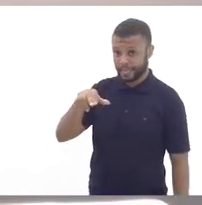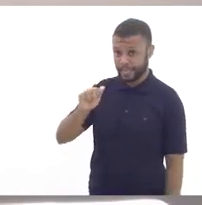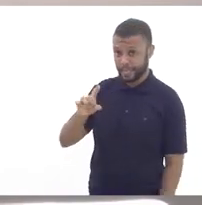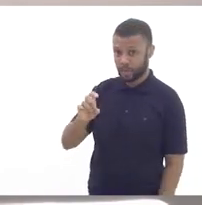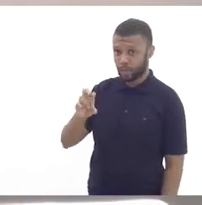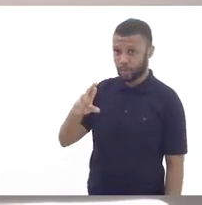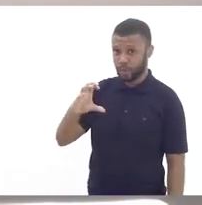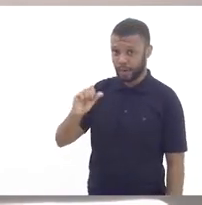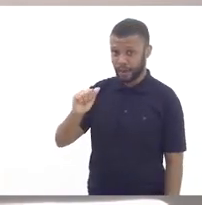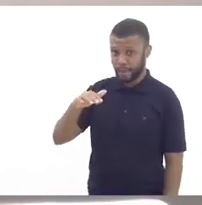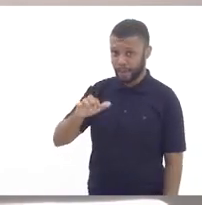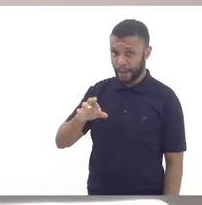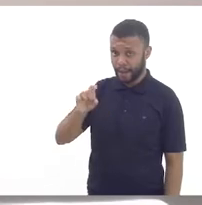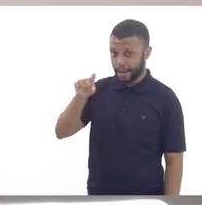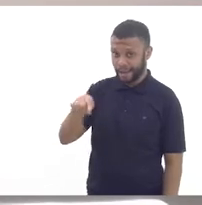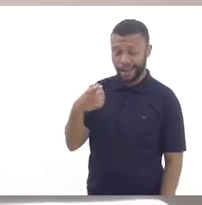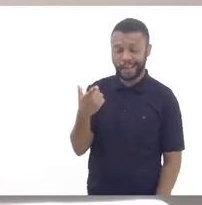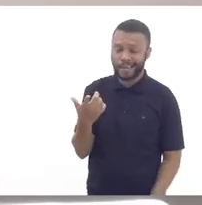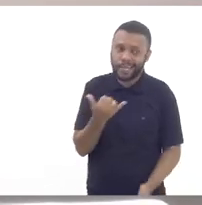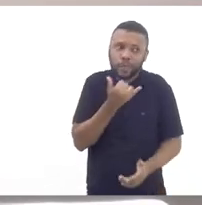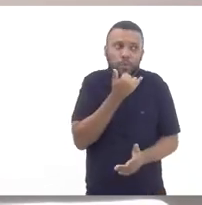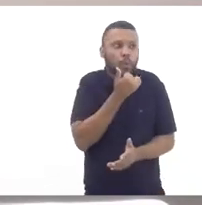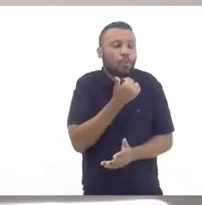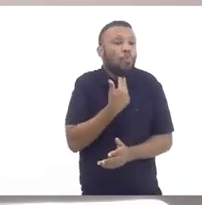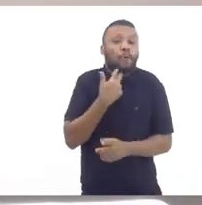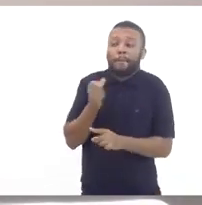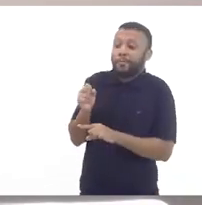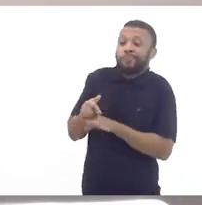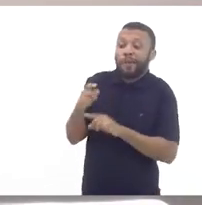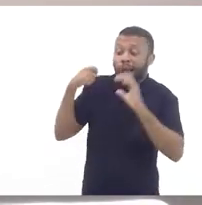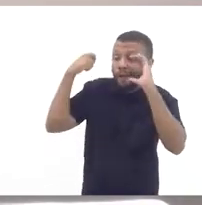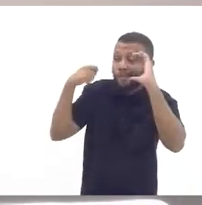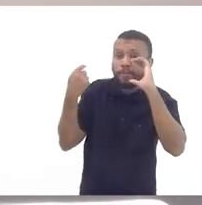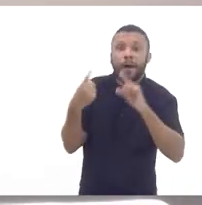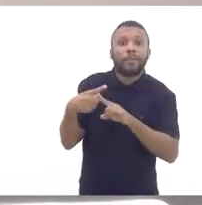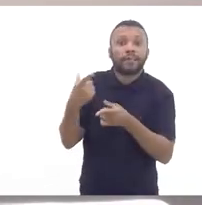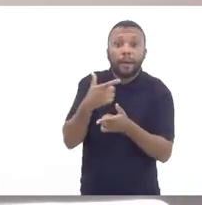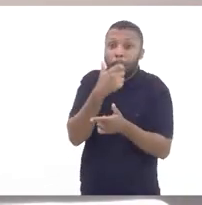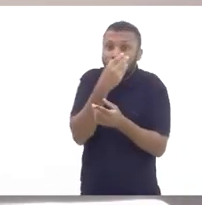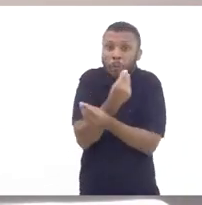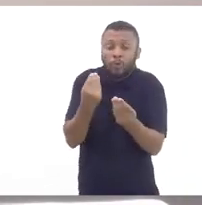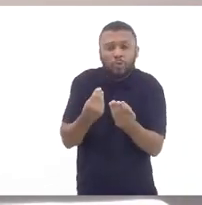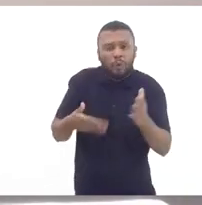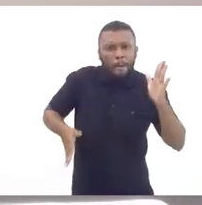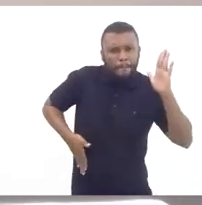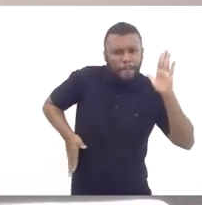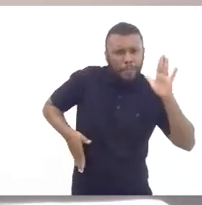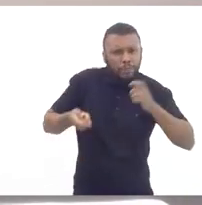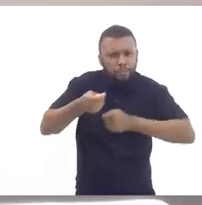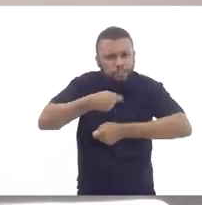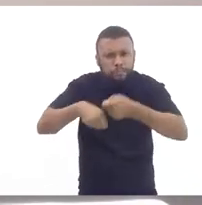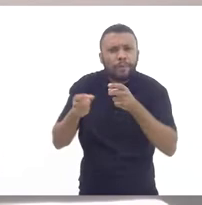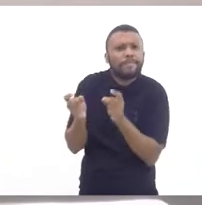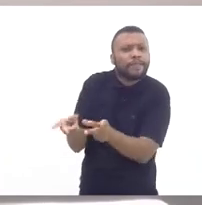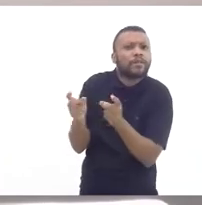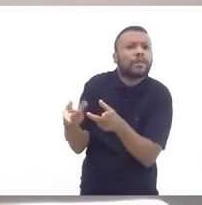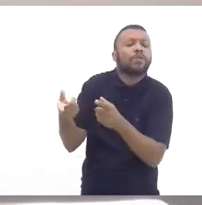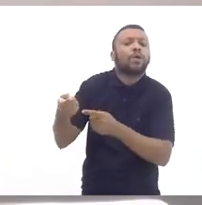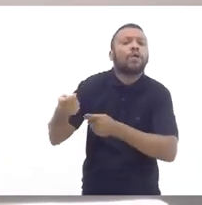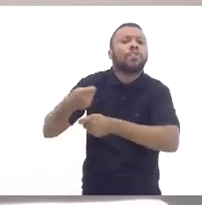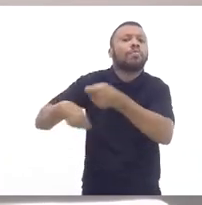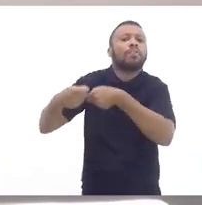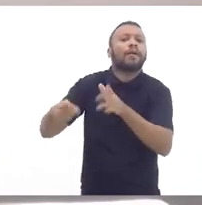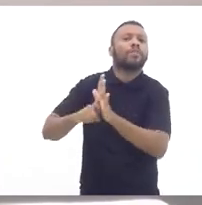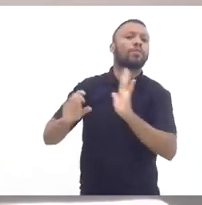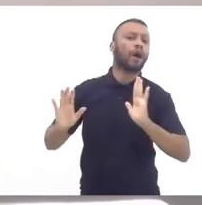ela falou assim, não dava nem para filmar, estava tomado dos meninos lá que vendem as drogas lá, do tráfico. Falei,